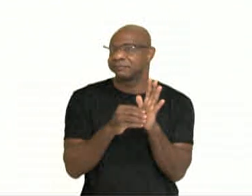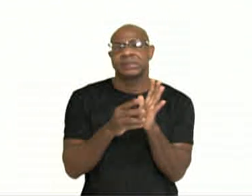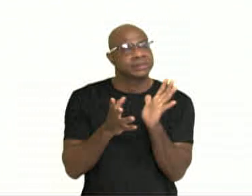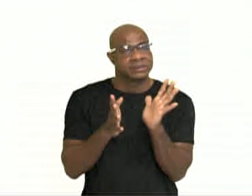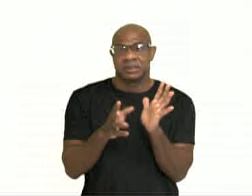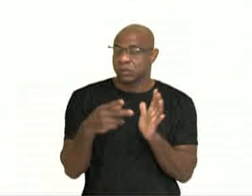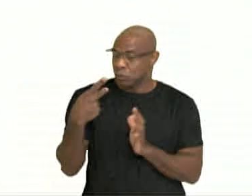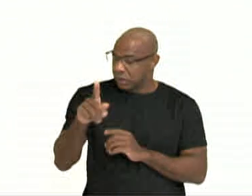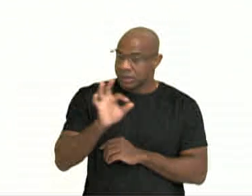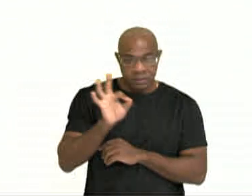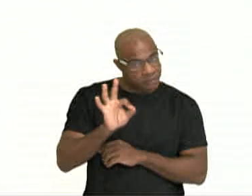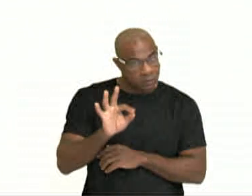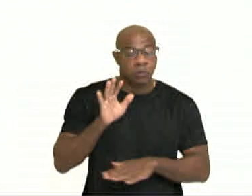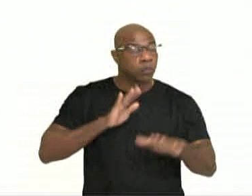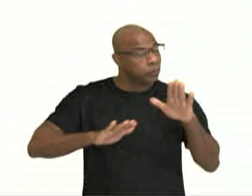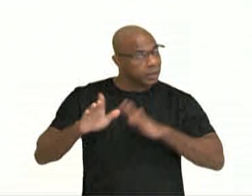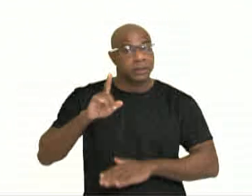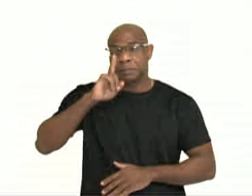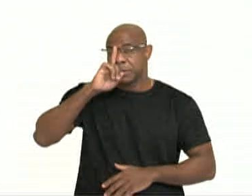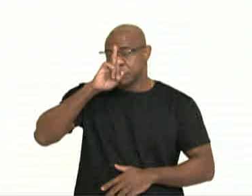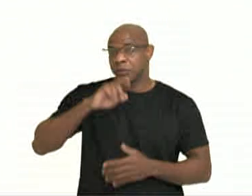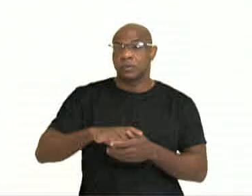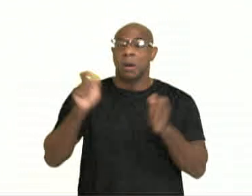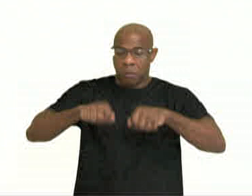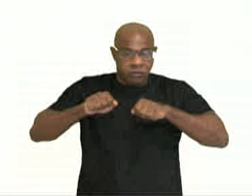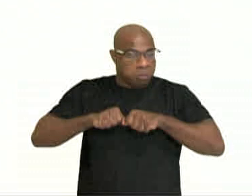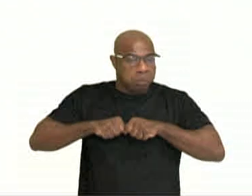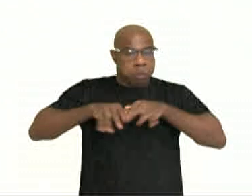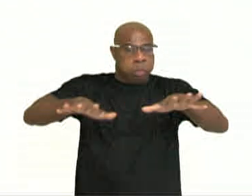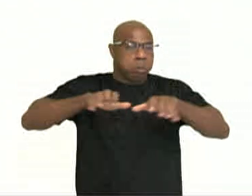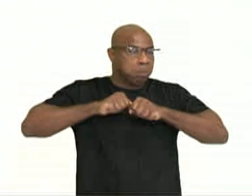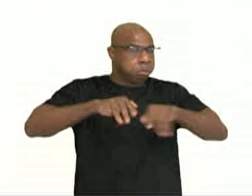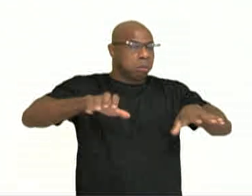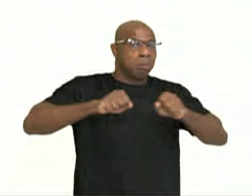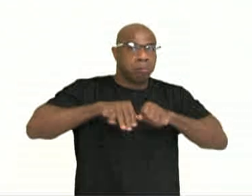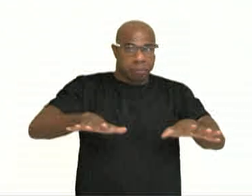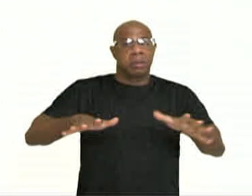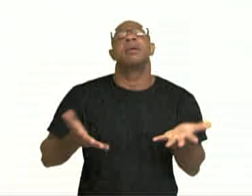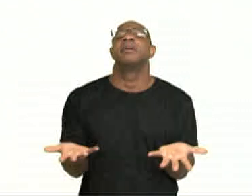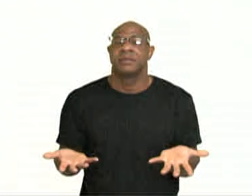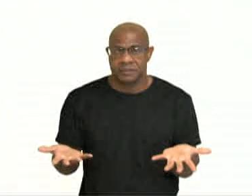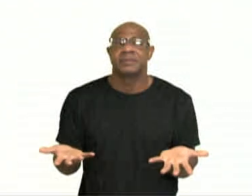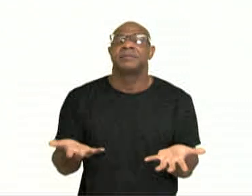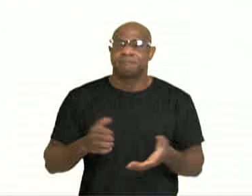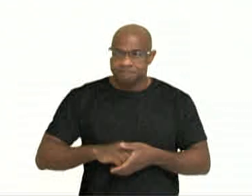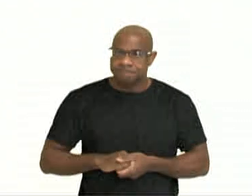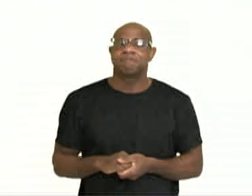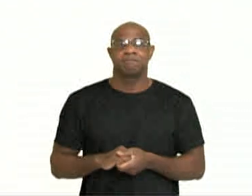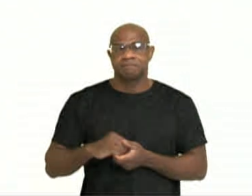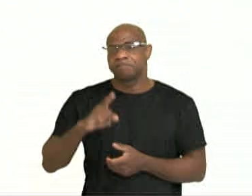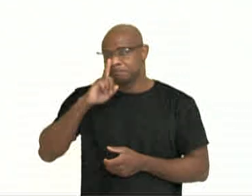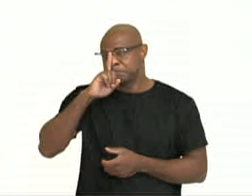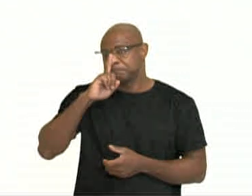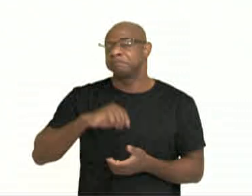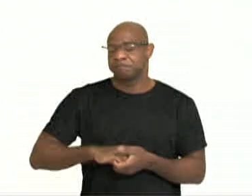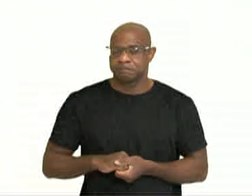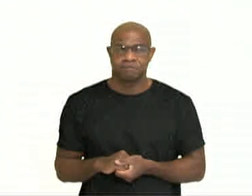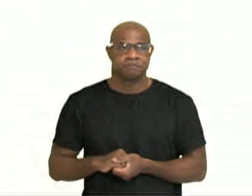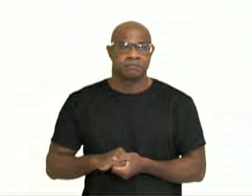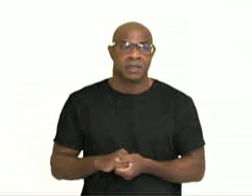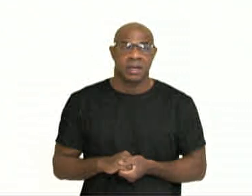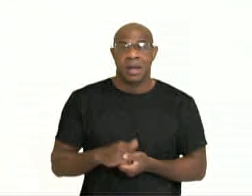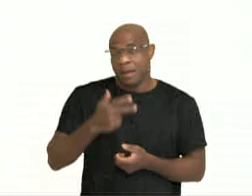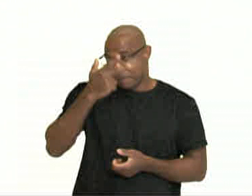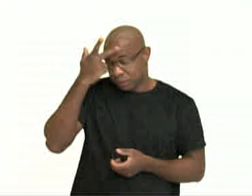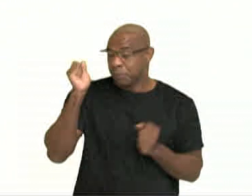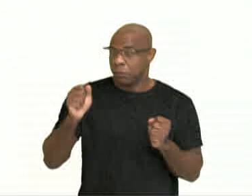são seus. Esse tipo de ação pode ter uma repercussão inesperada e prejudicar muito a vida da outra pessoa. Então,